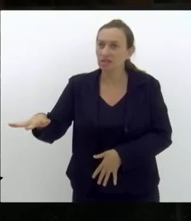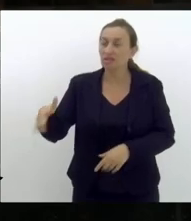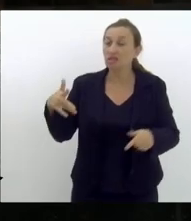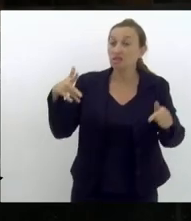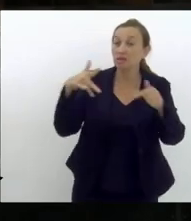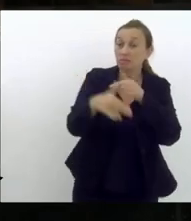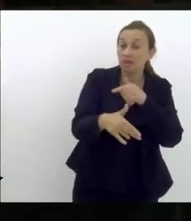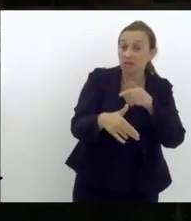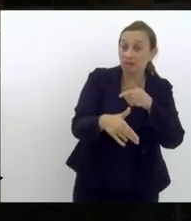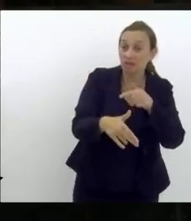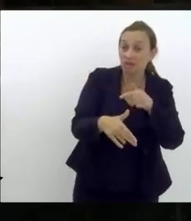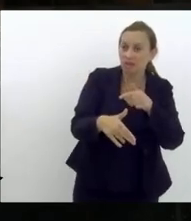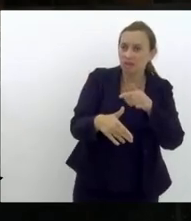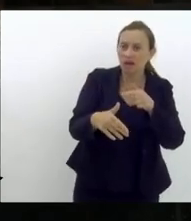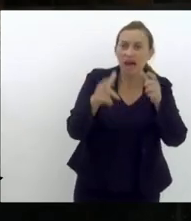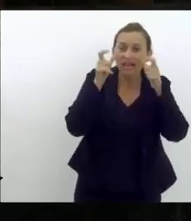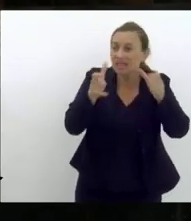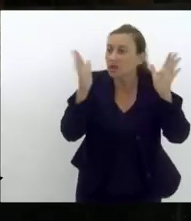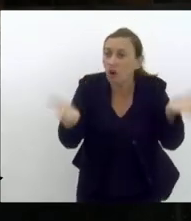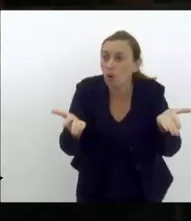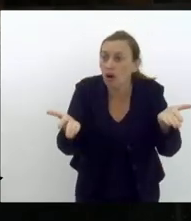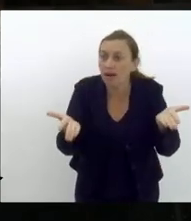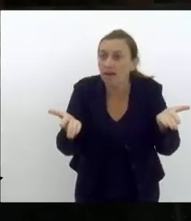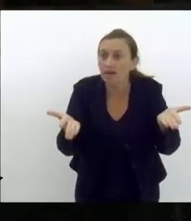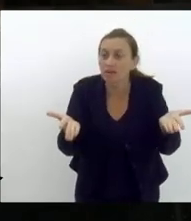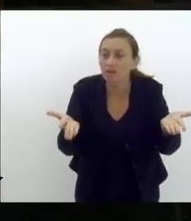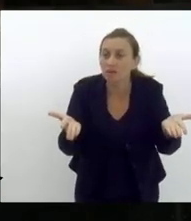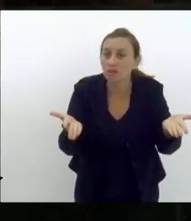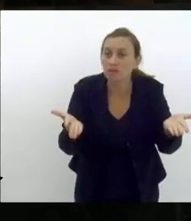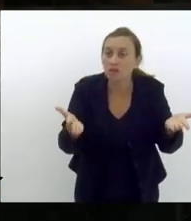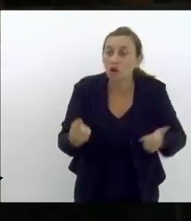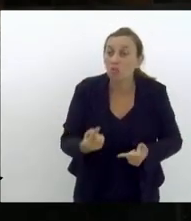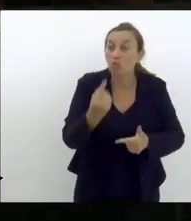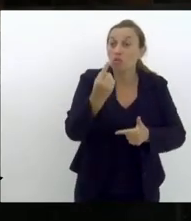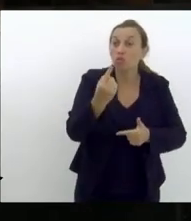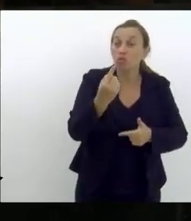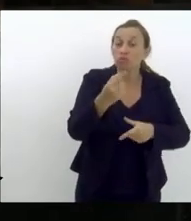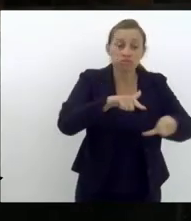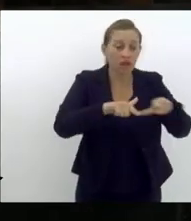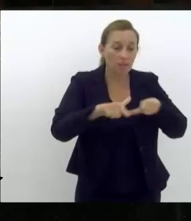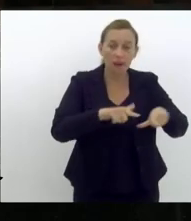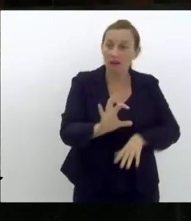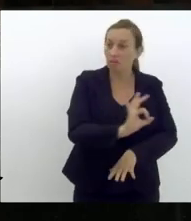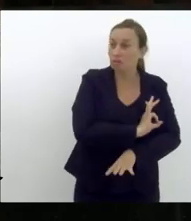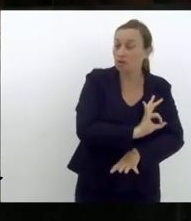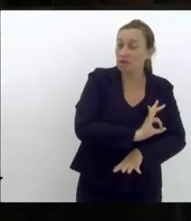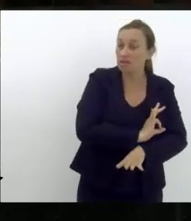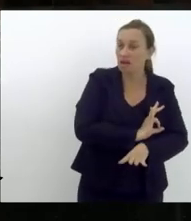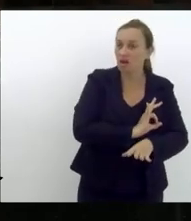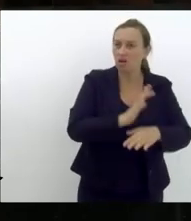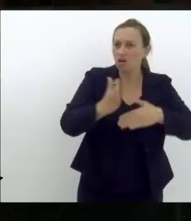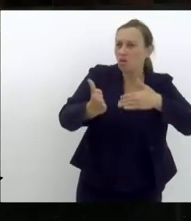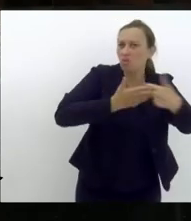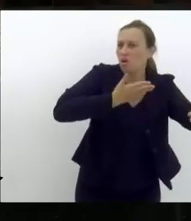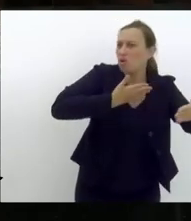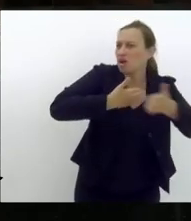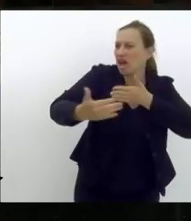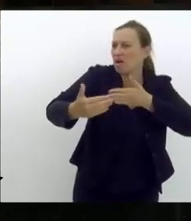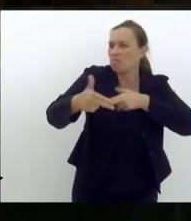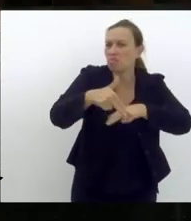interrompido atenção agora por uma operação policial sem qualquer justificativa